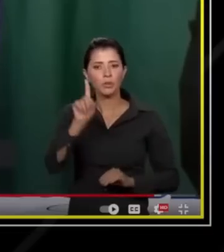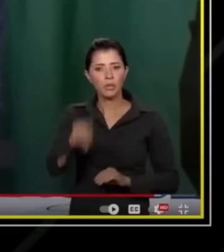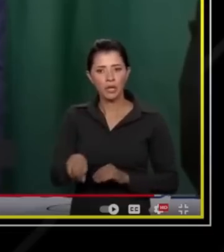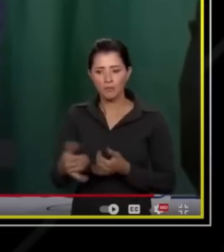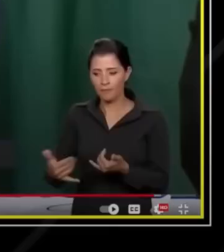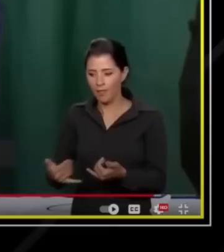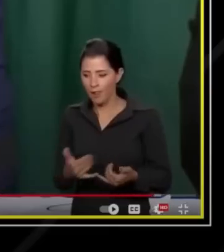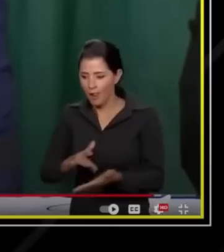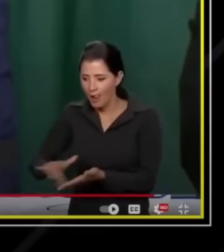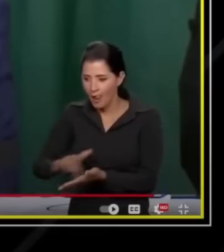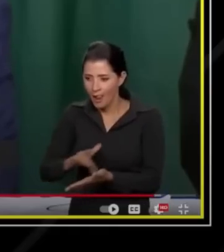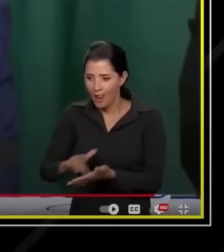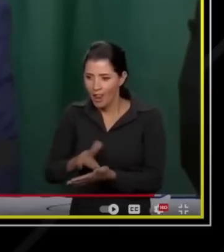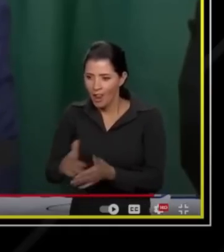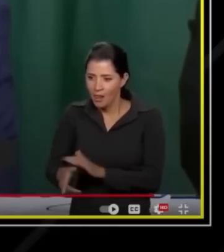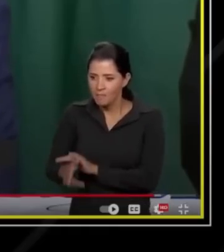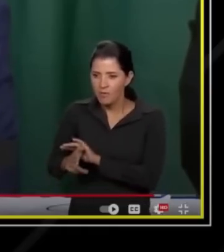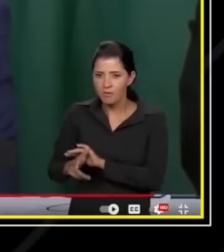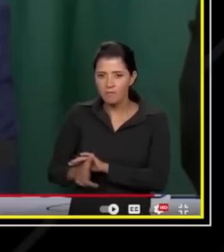Da Playmore.